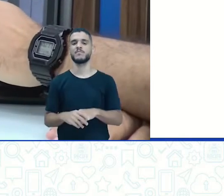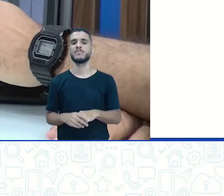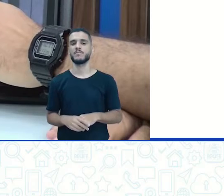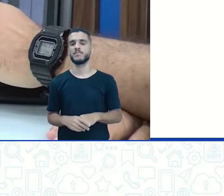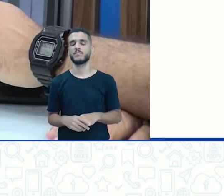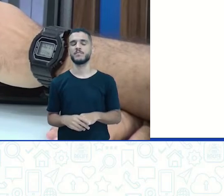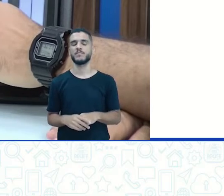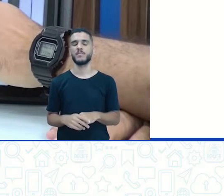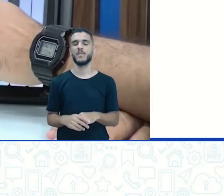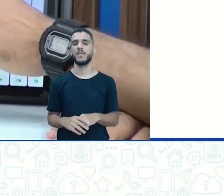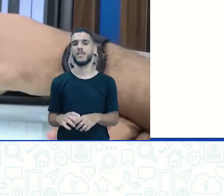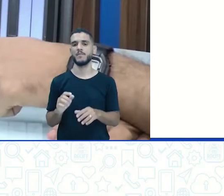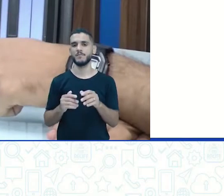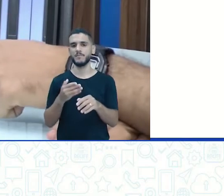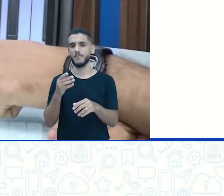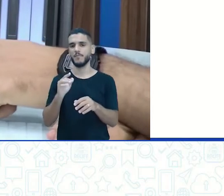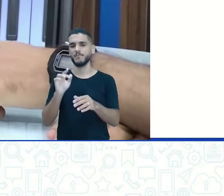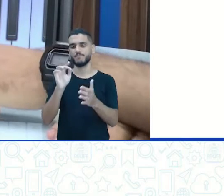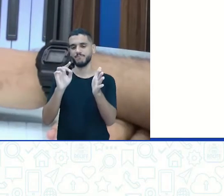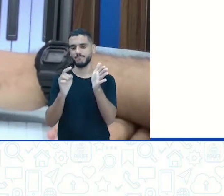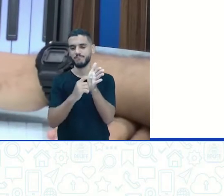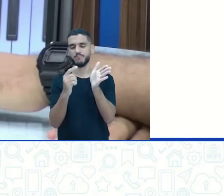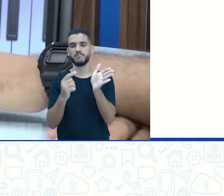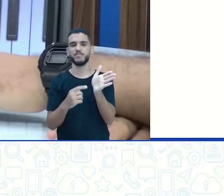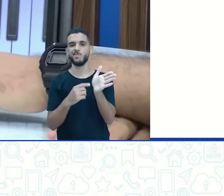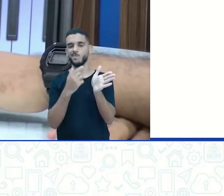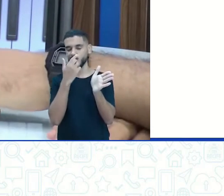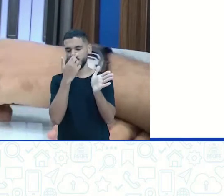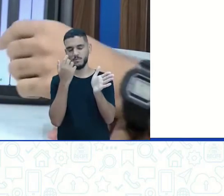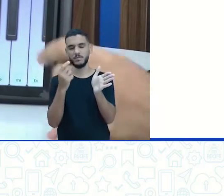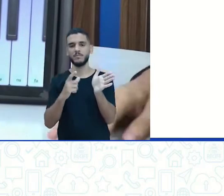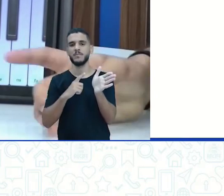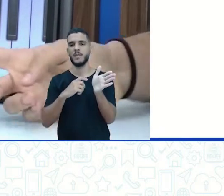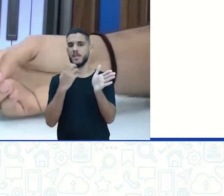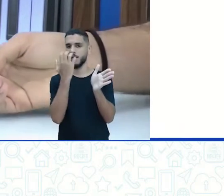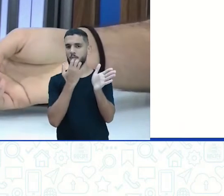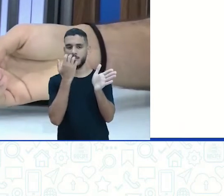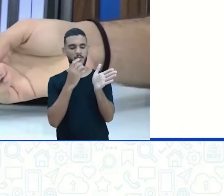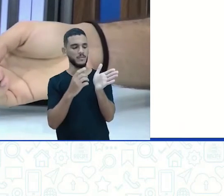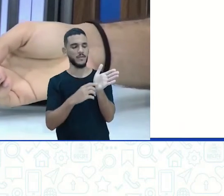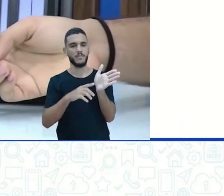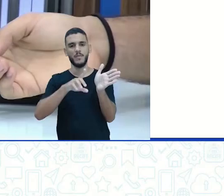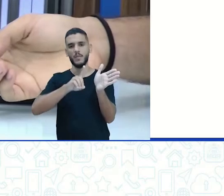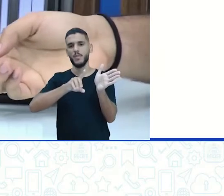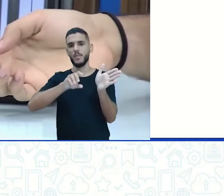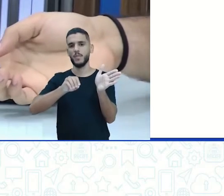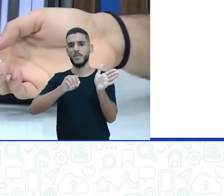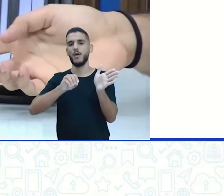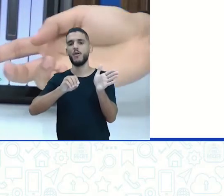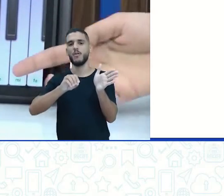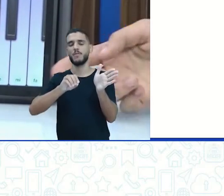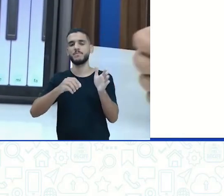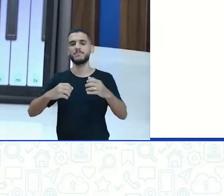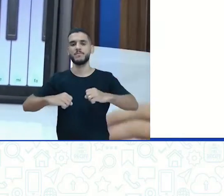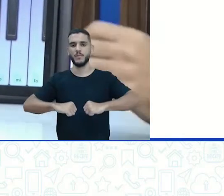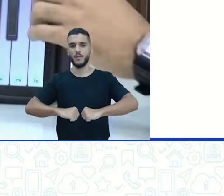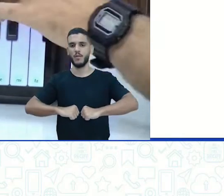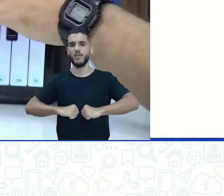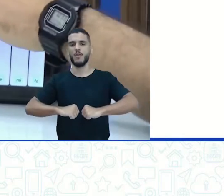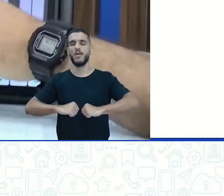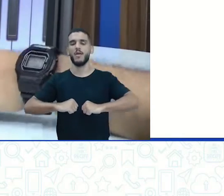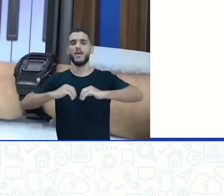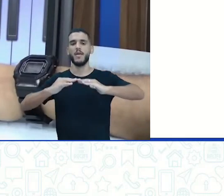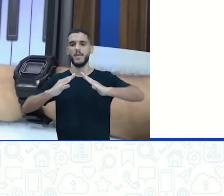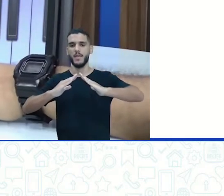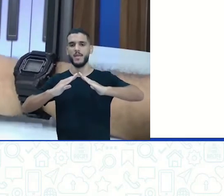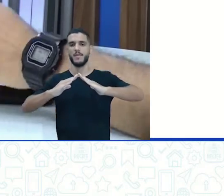A gente vai clicar. E agora as notas que estão aparecendo são Dó, Ré, Mi, Fá, Sol, Lá, Si.